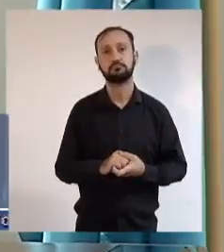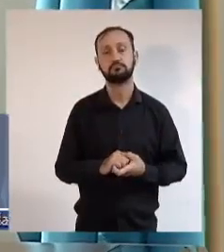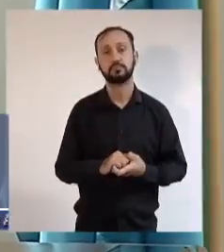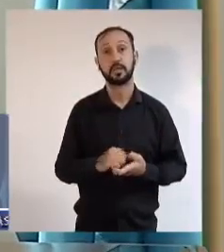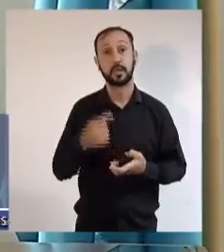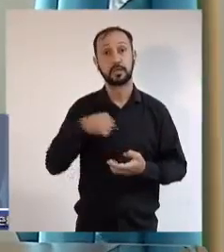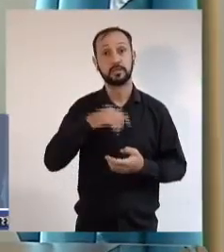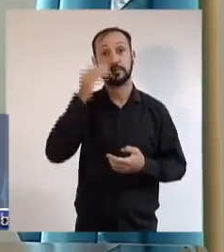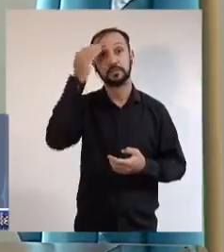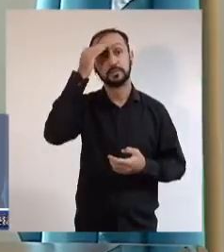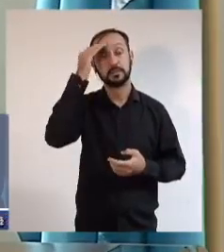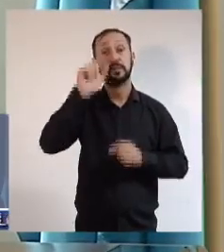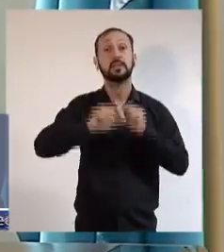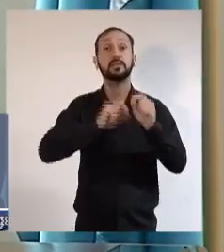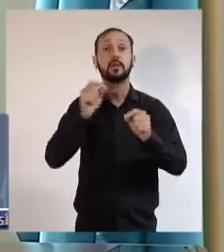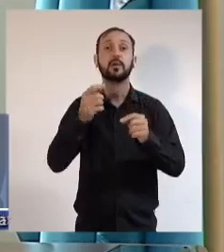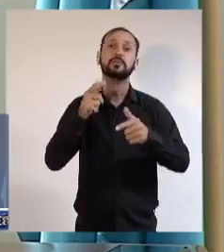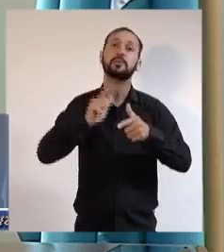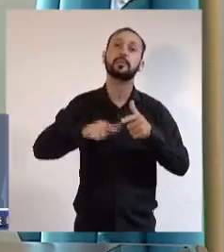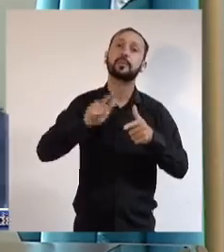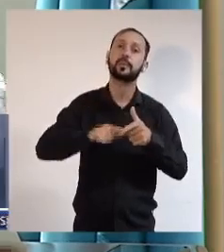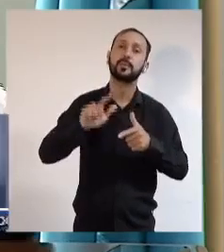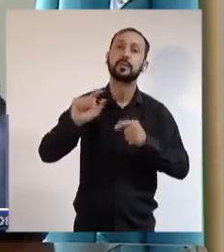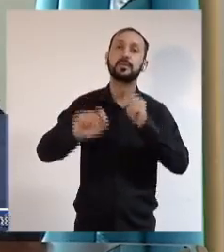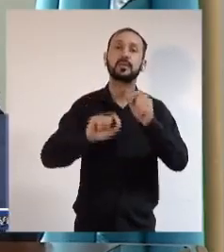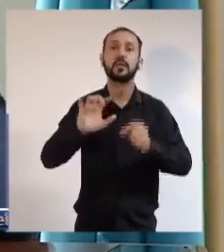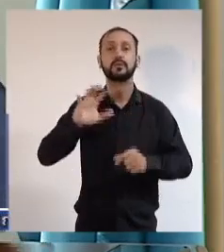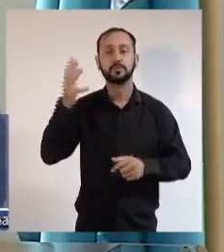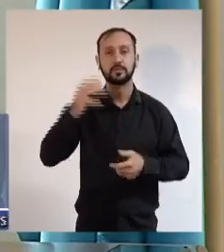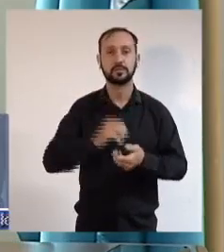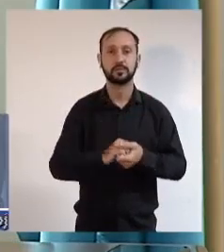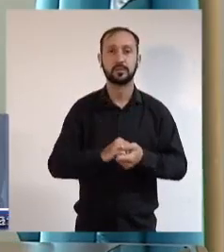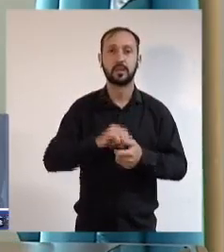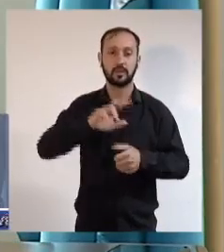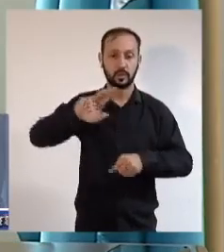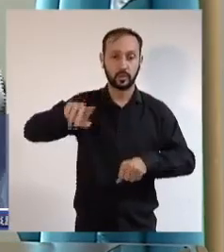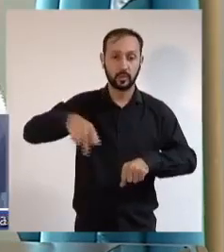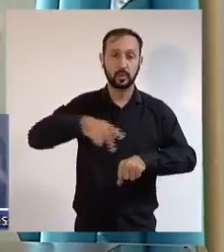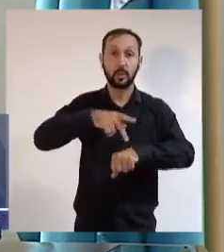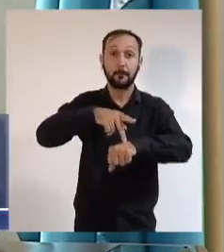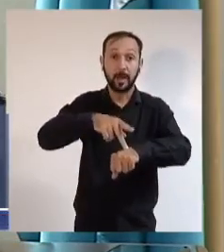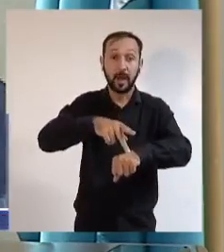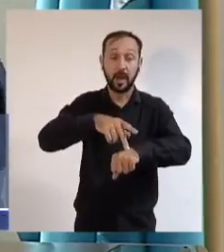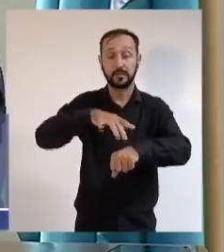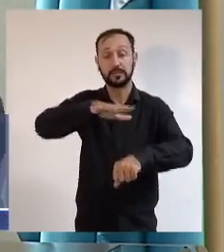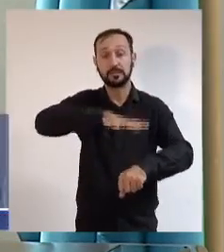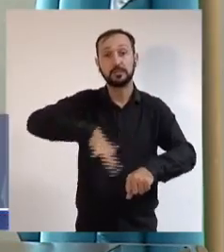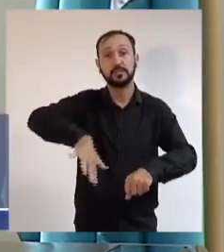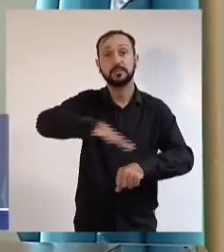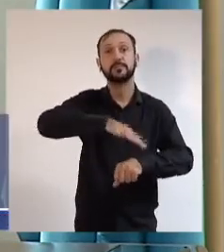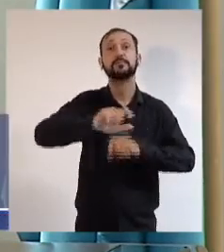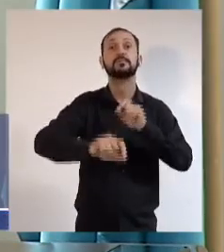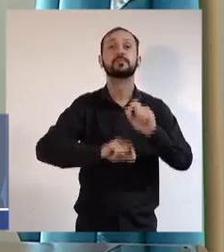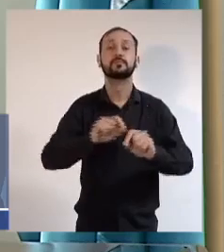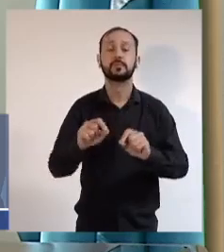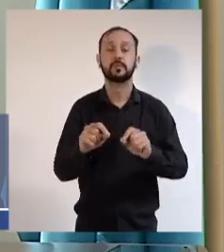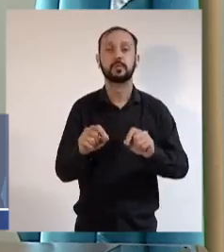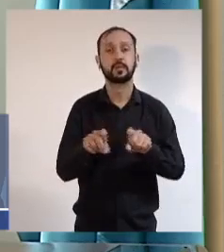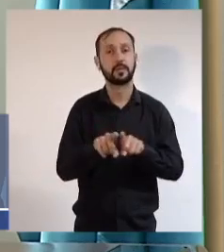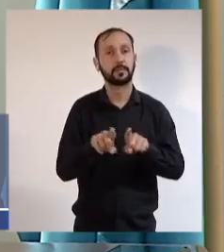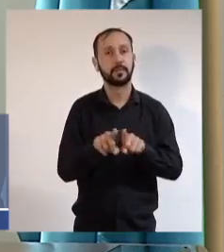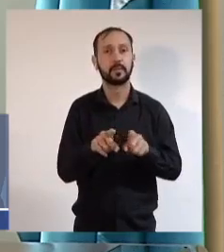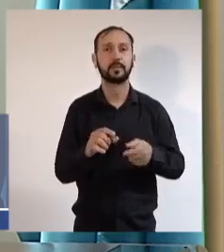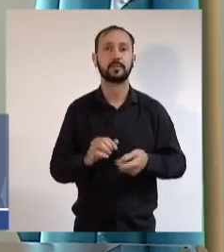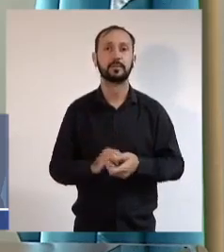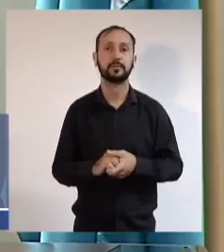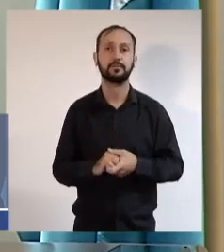entendermos o a problemática do parque discutirmos a questão também e